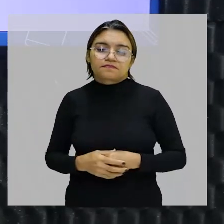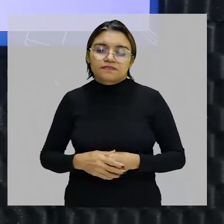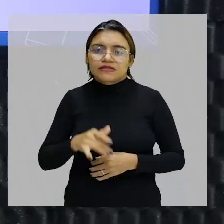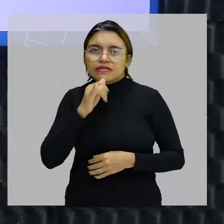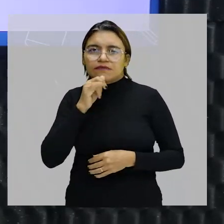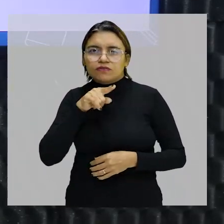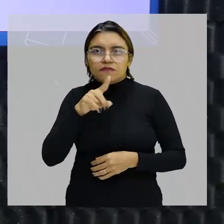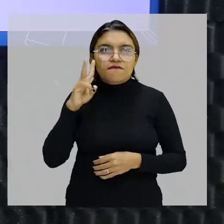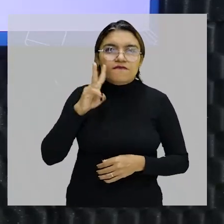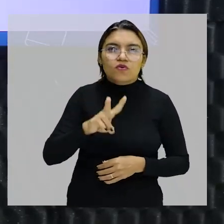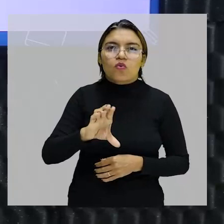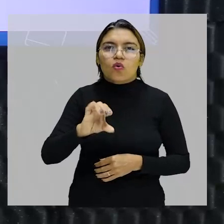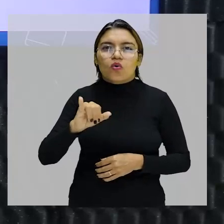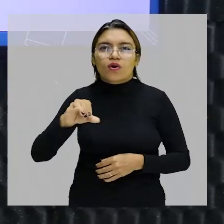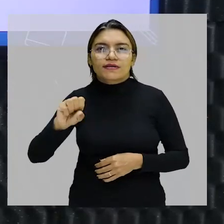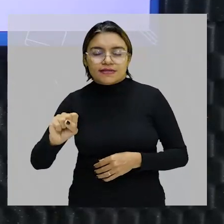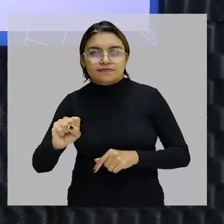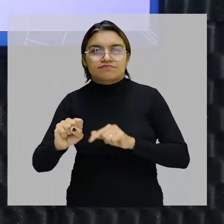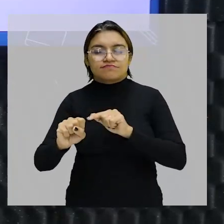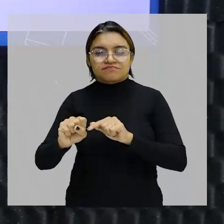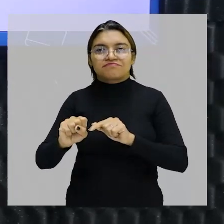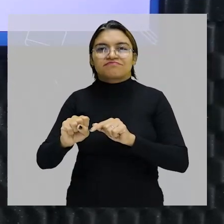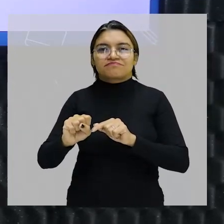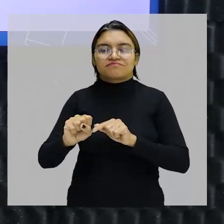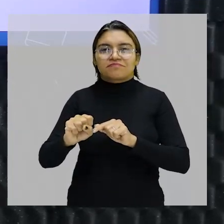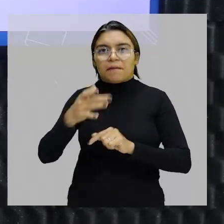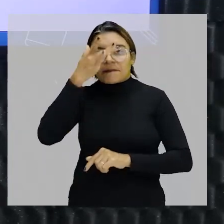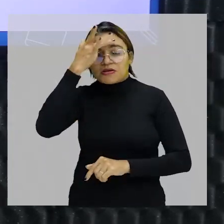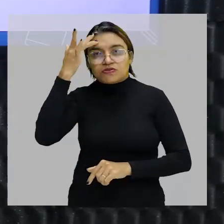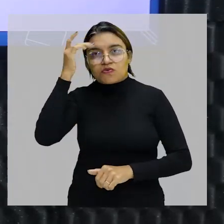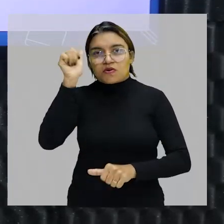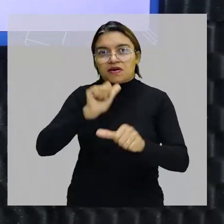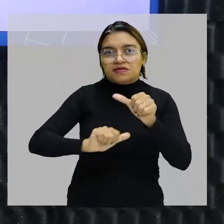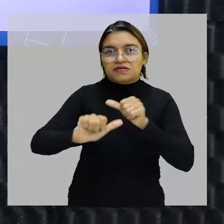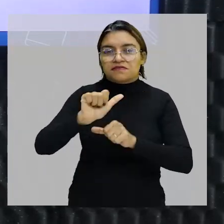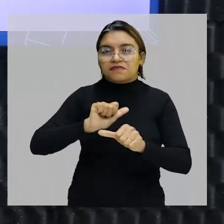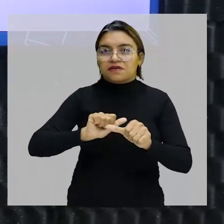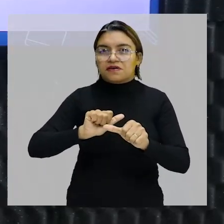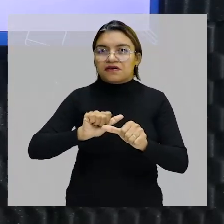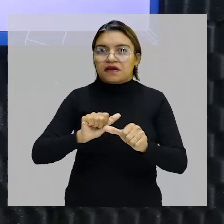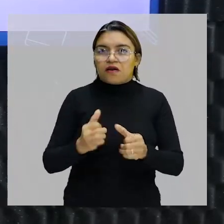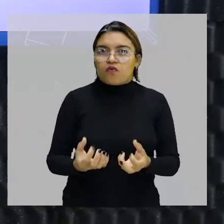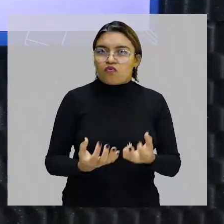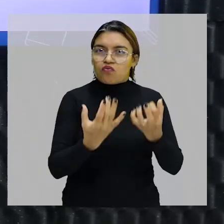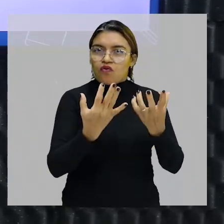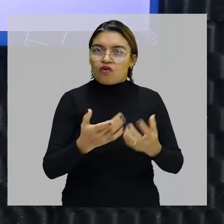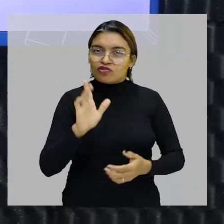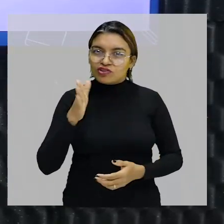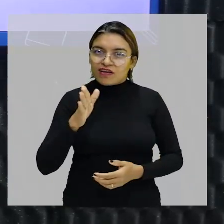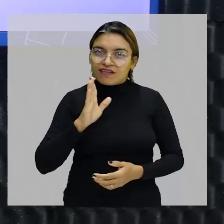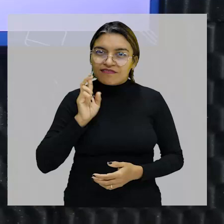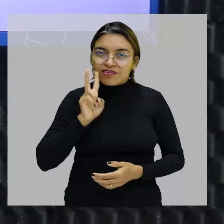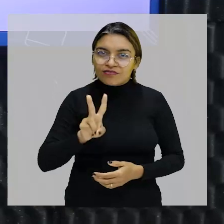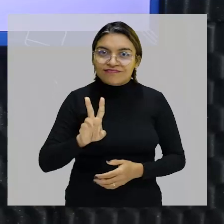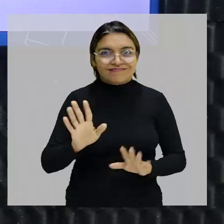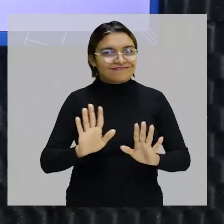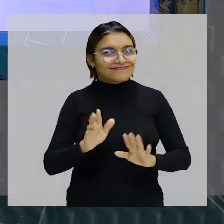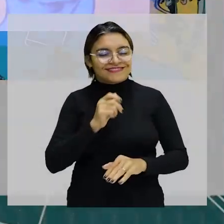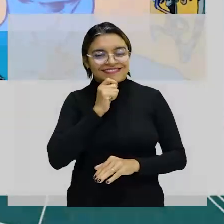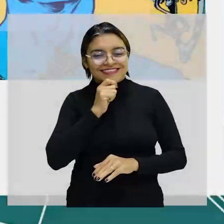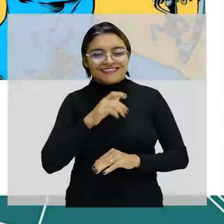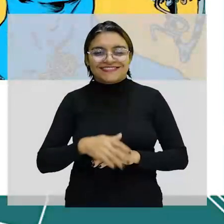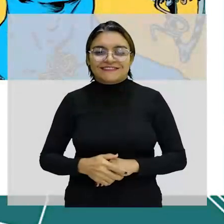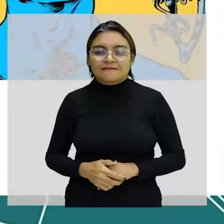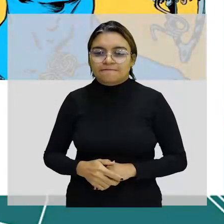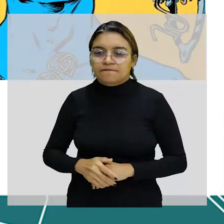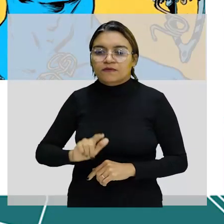coisa aí, uma pessoa que vira uma bola de fogo? Até agora não, né? Pois é. Nós temos